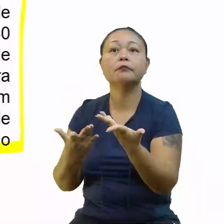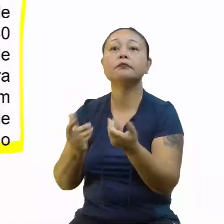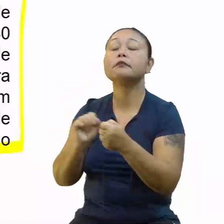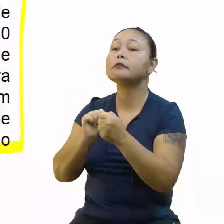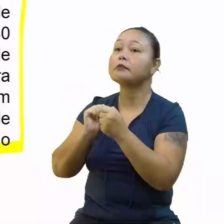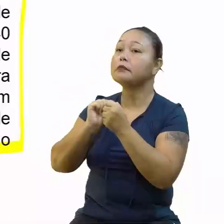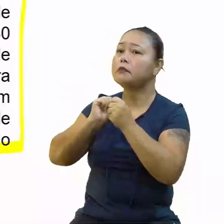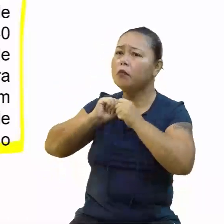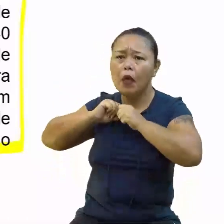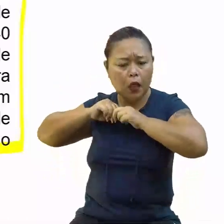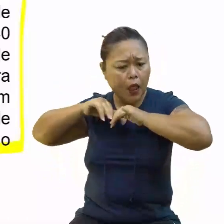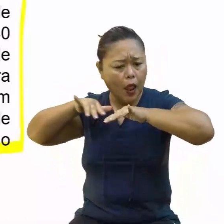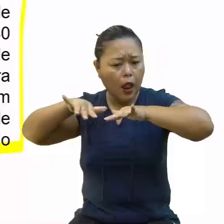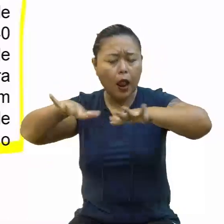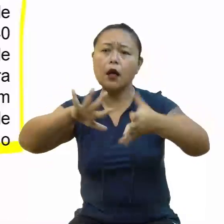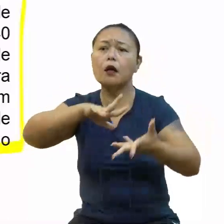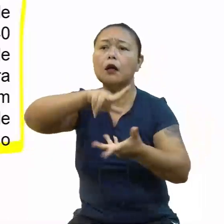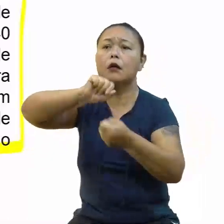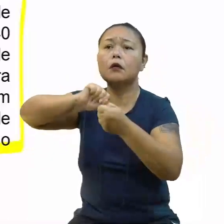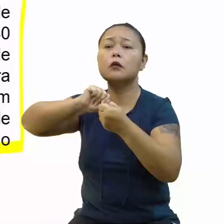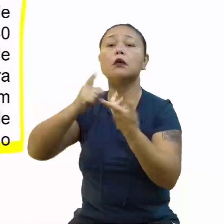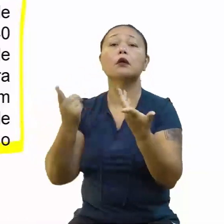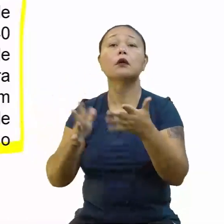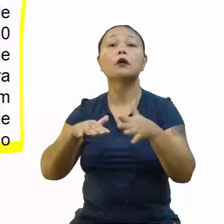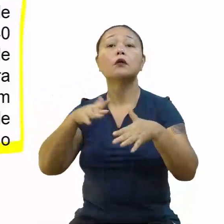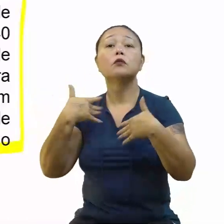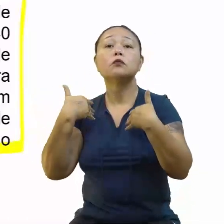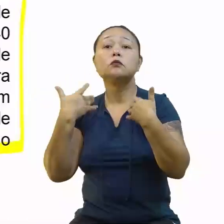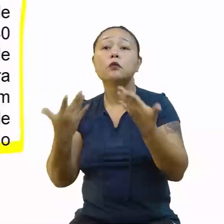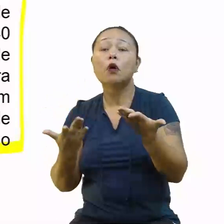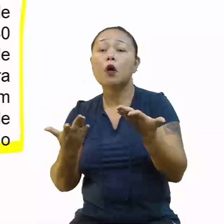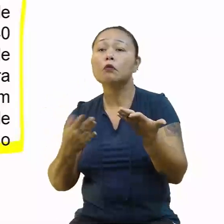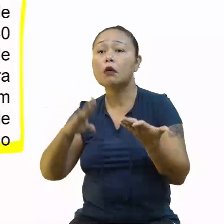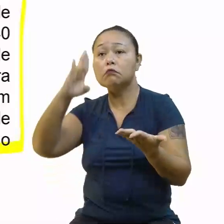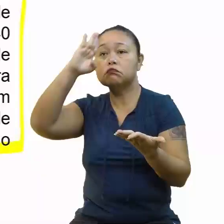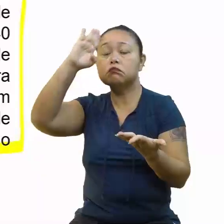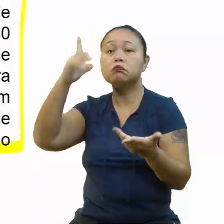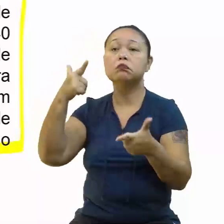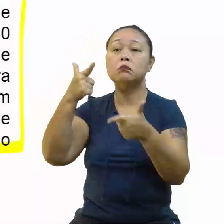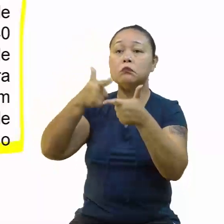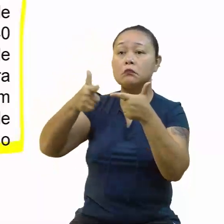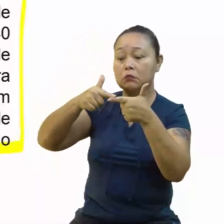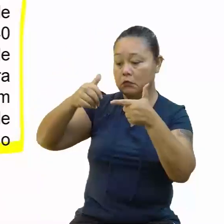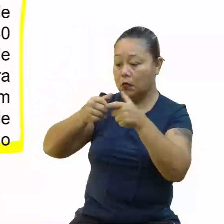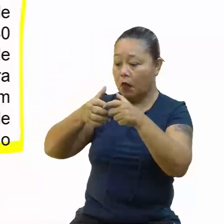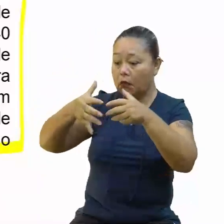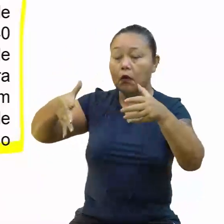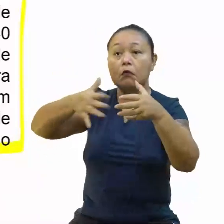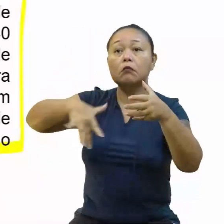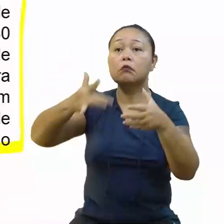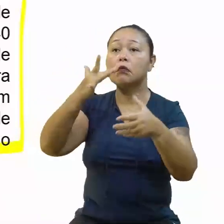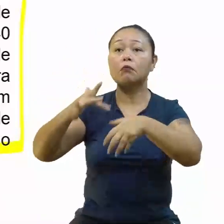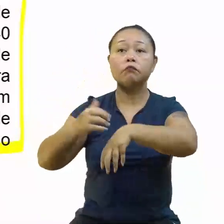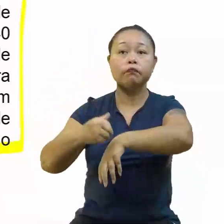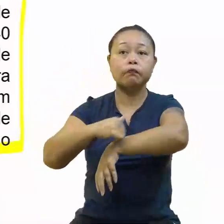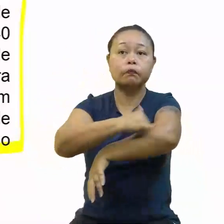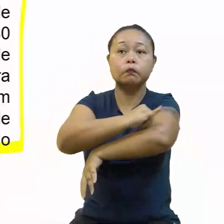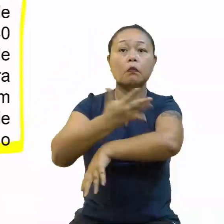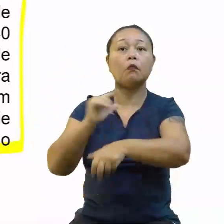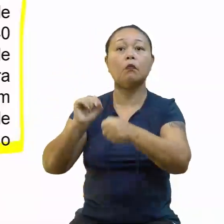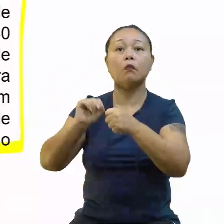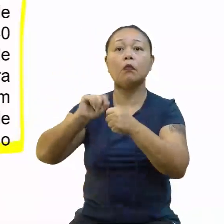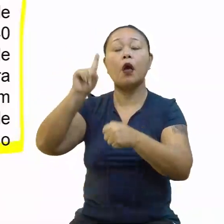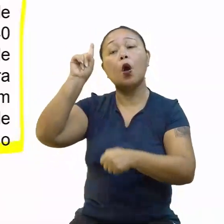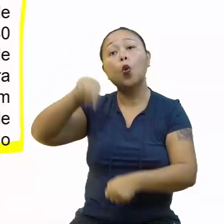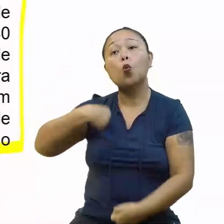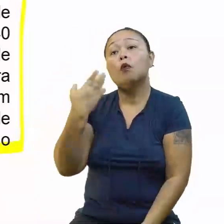global atinge o mundo. E entre as principais causas desse crescimento estão o modo de